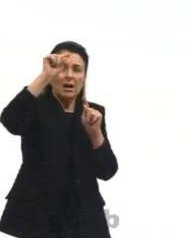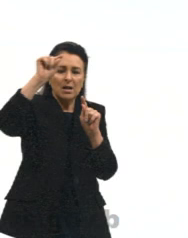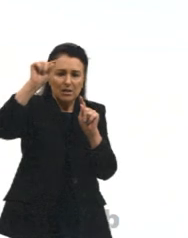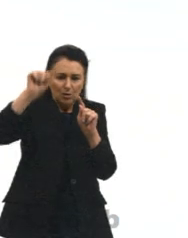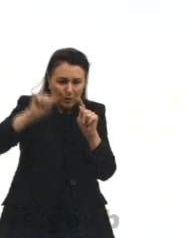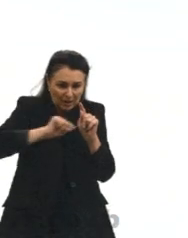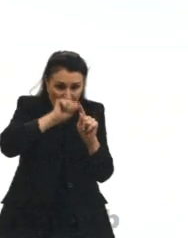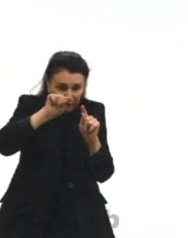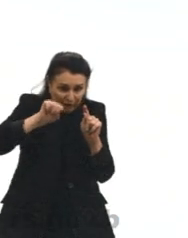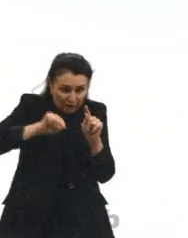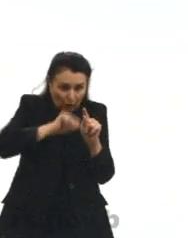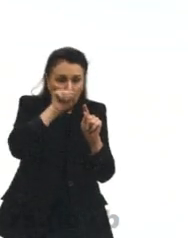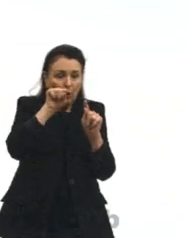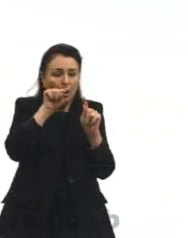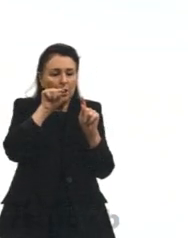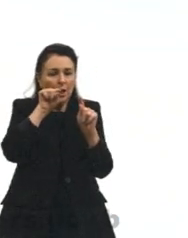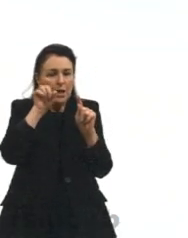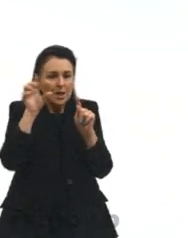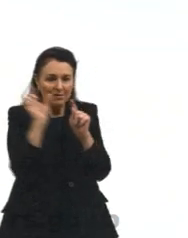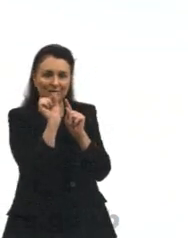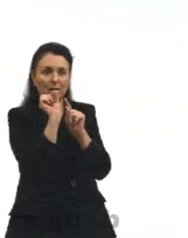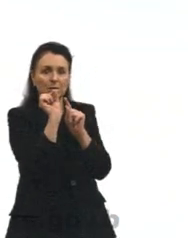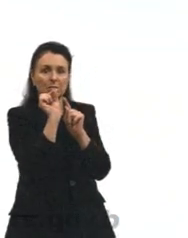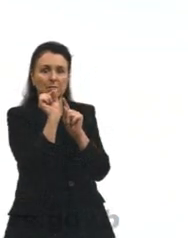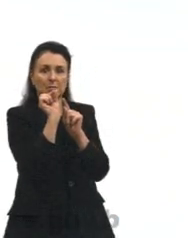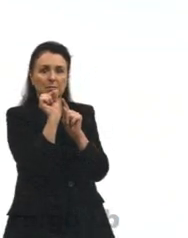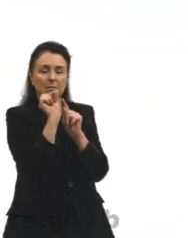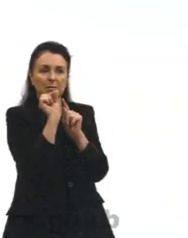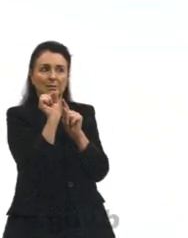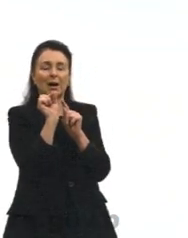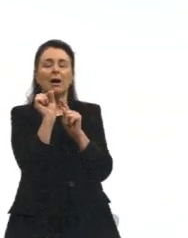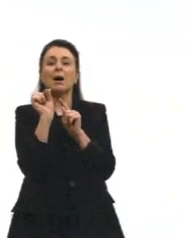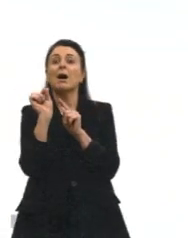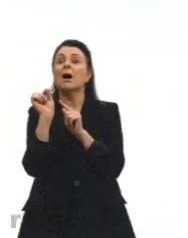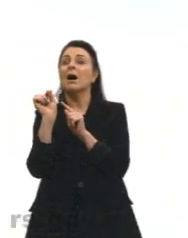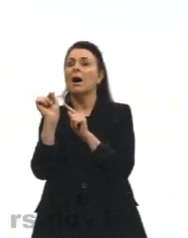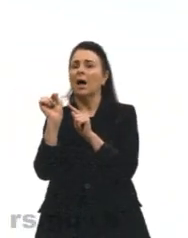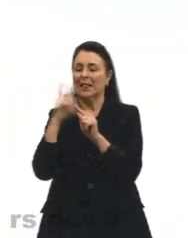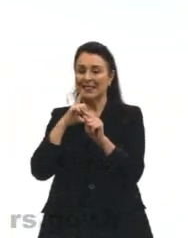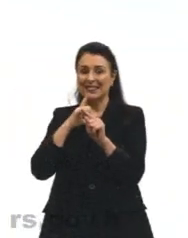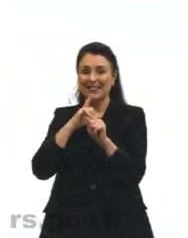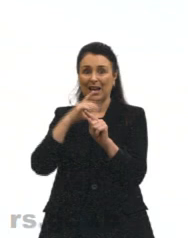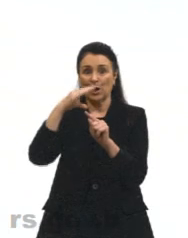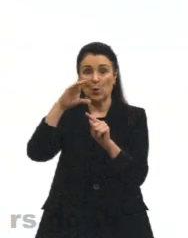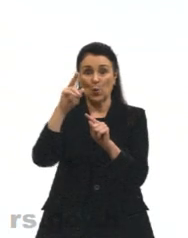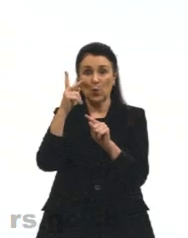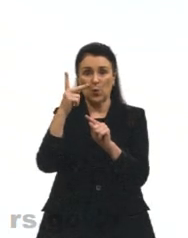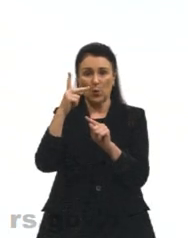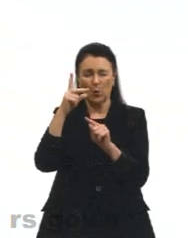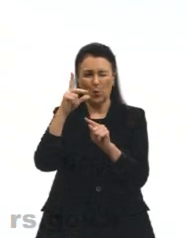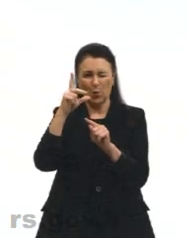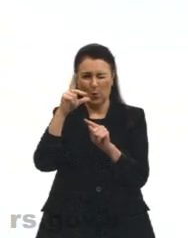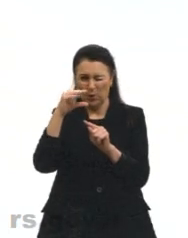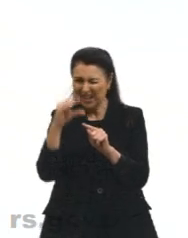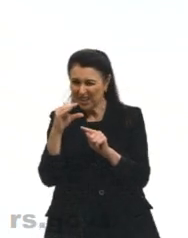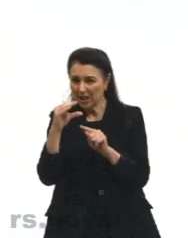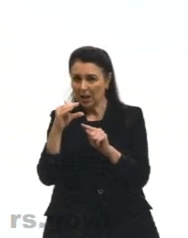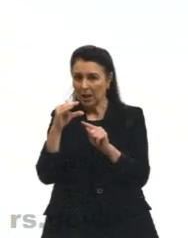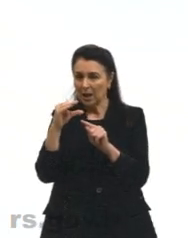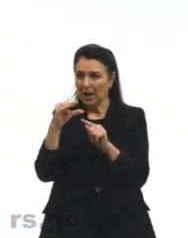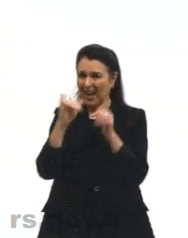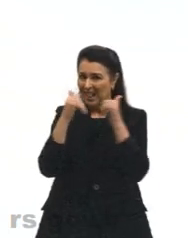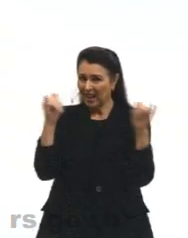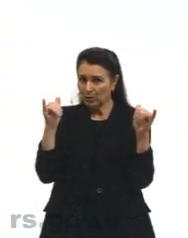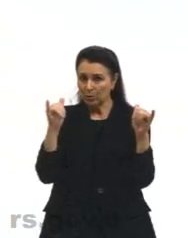outra volta e clique em um caixa tem cliente é elétrico não